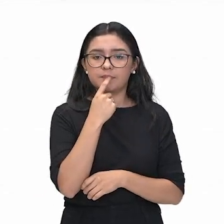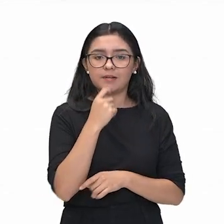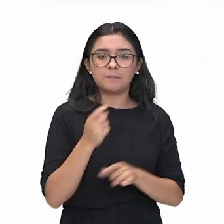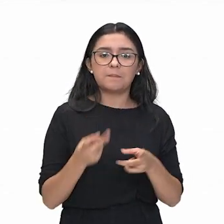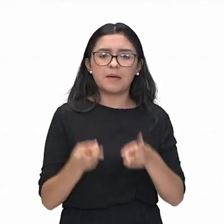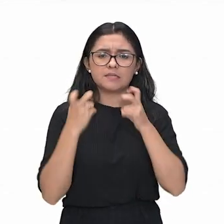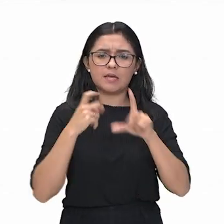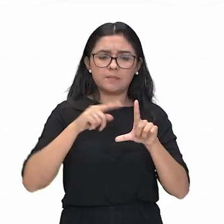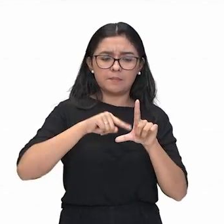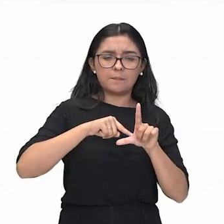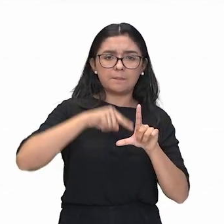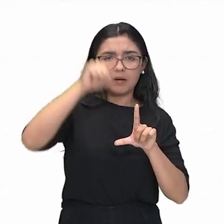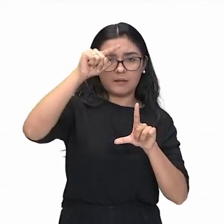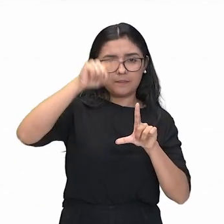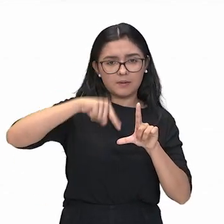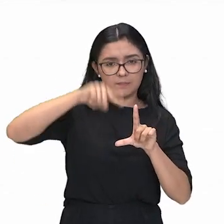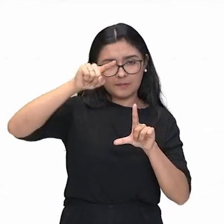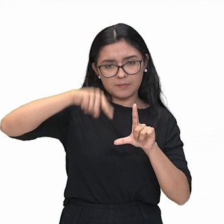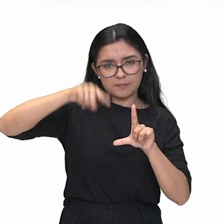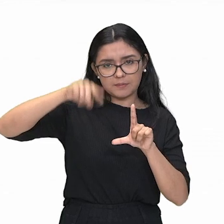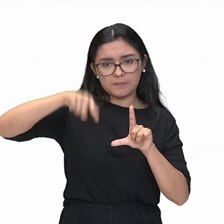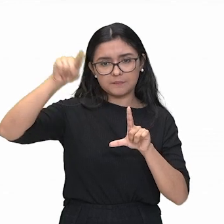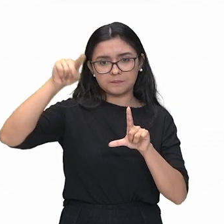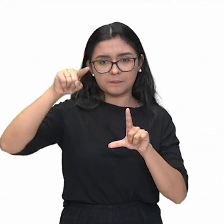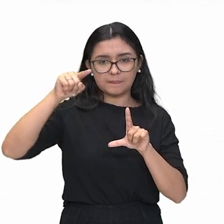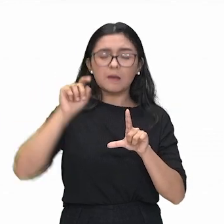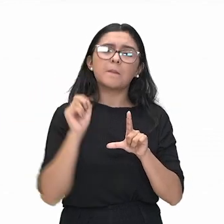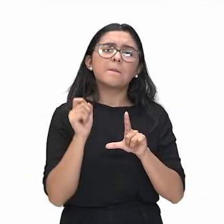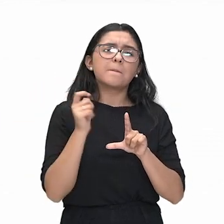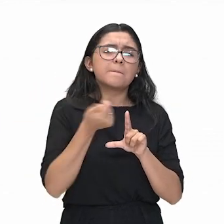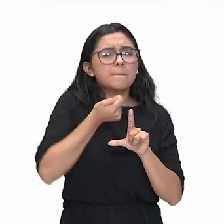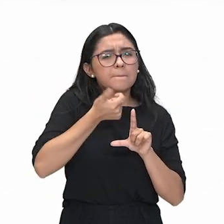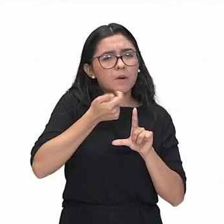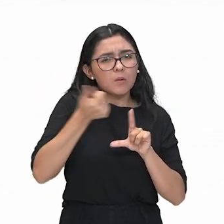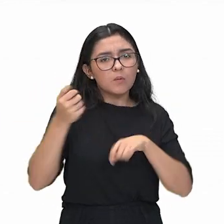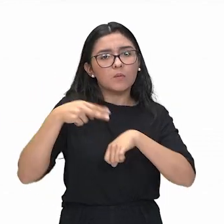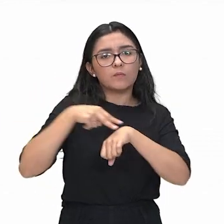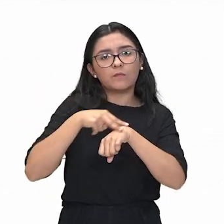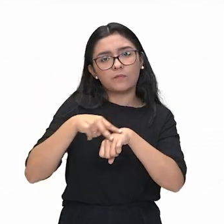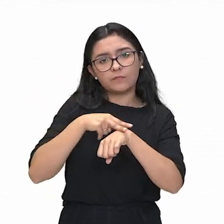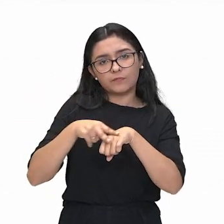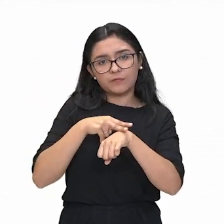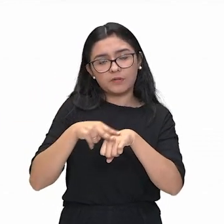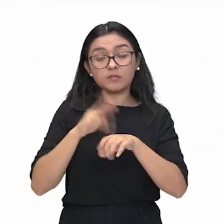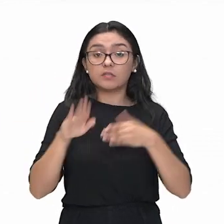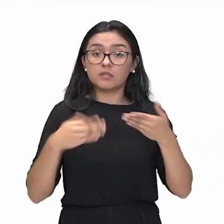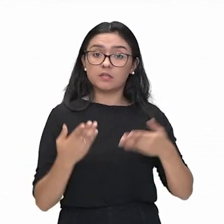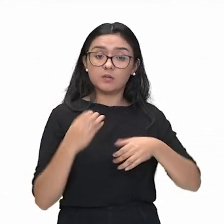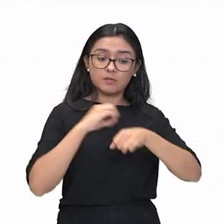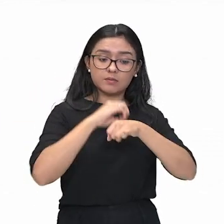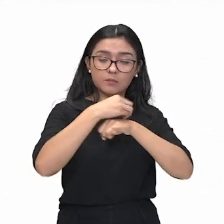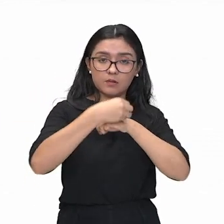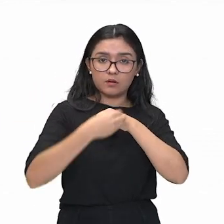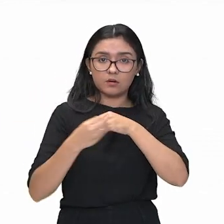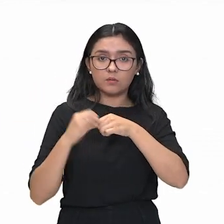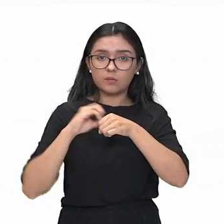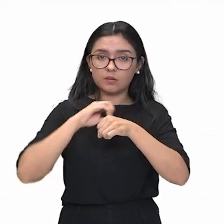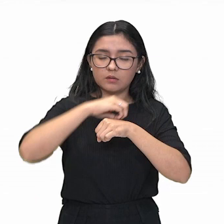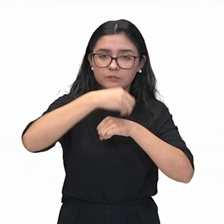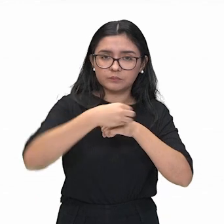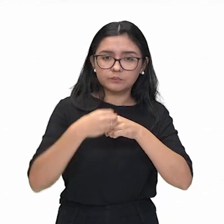gráfico. Mas ela não absorve praticamente nada do verde. Ou seja, essa molécula,